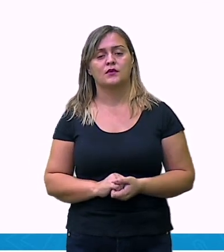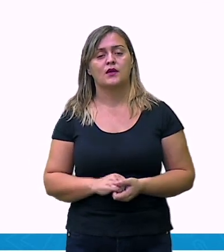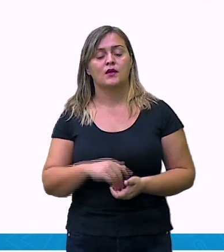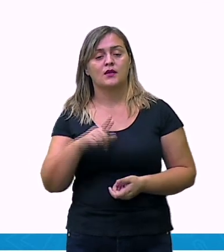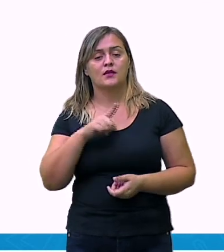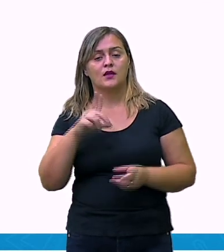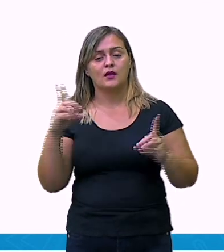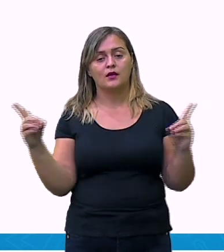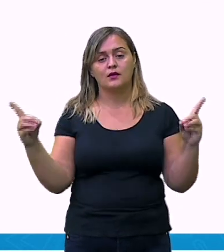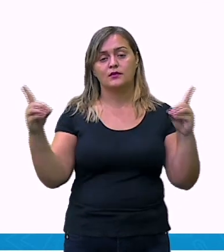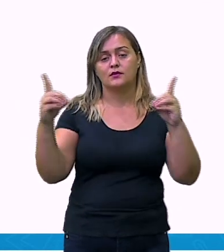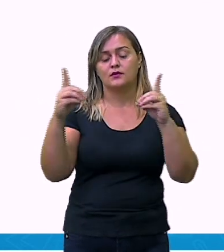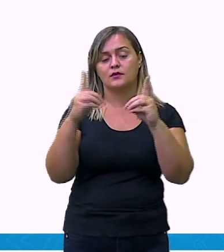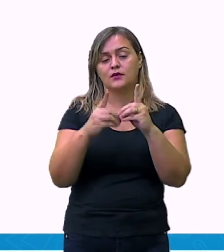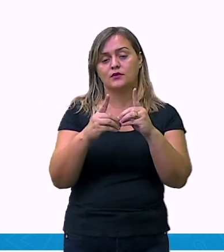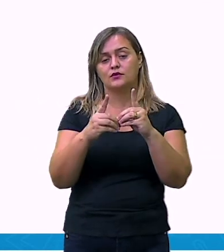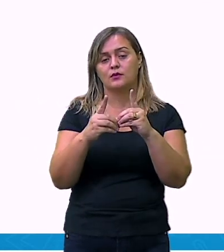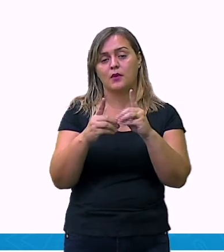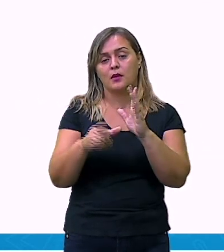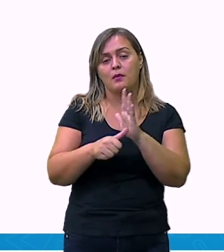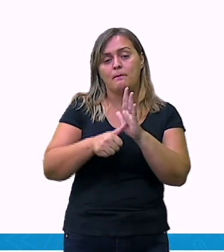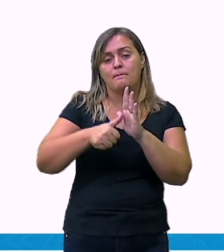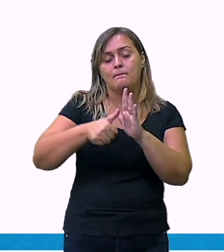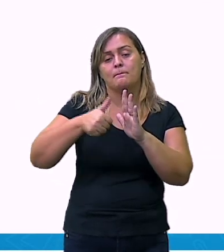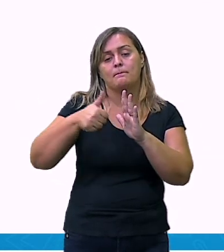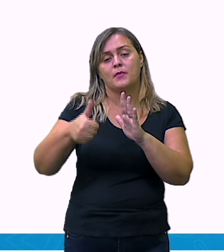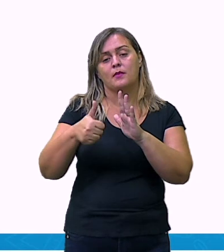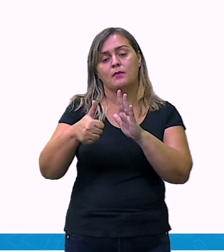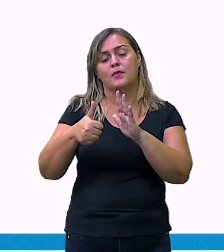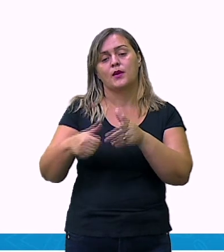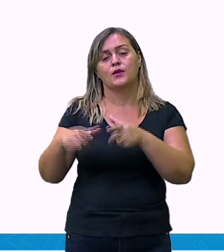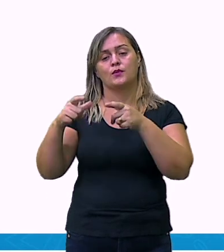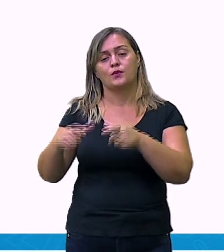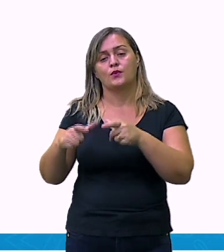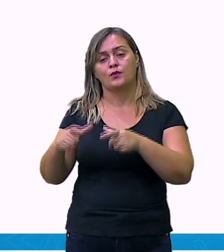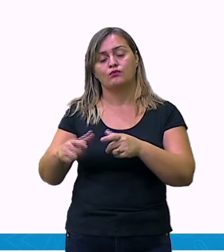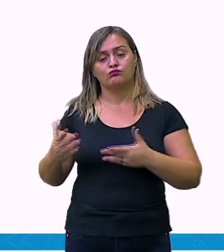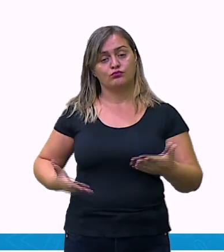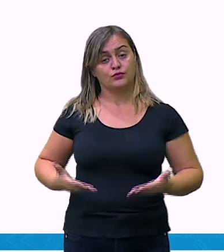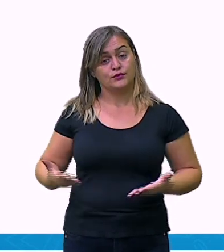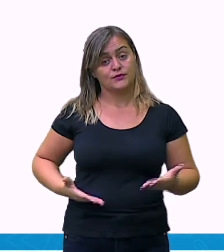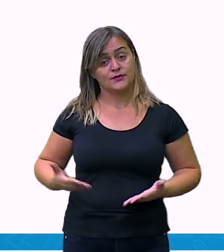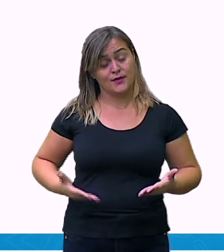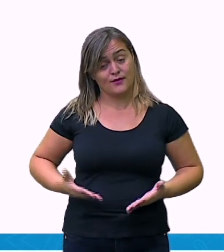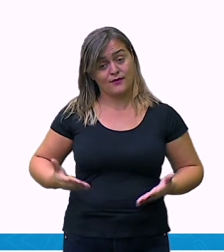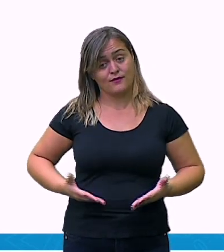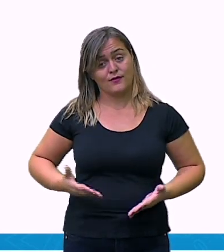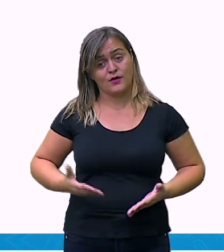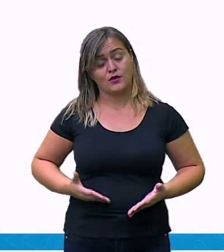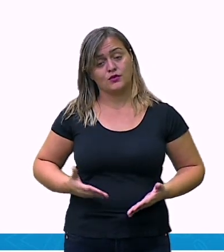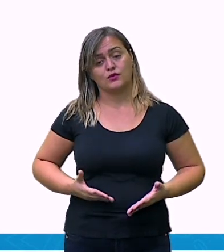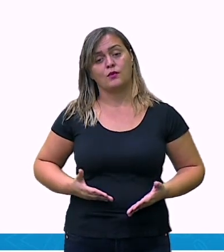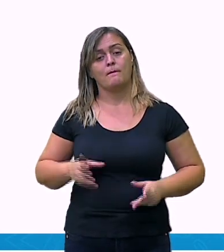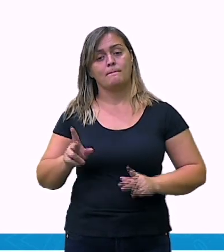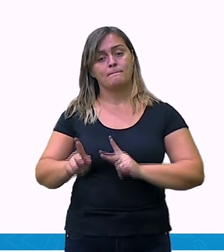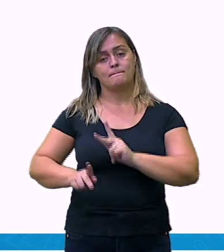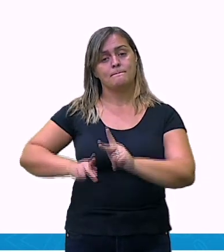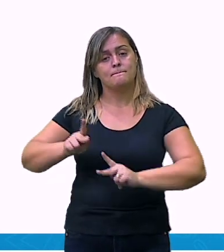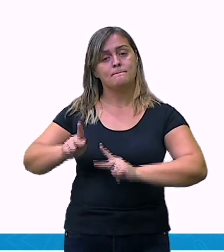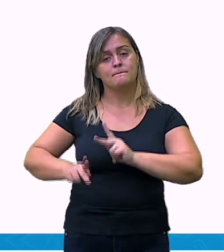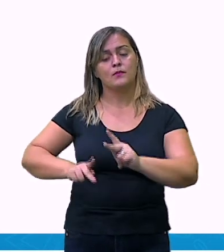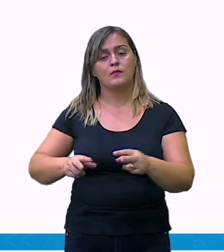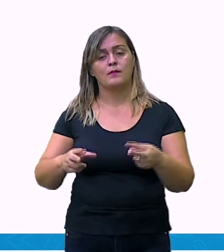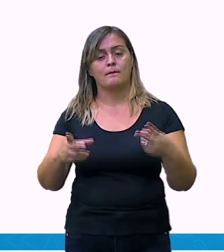e privados. Aqui nós temos o Estatuto da Pessoa com Deficiência e